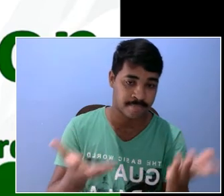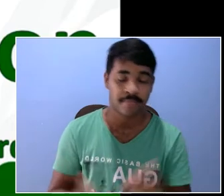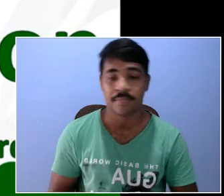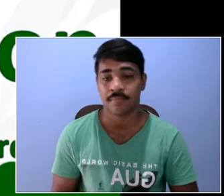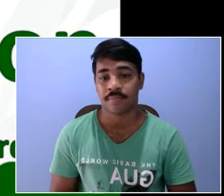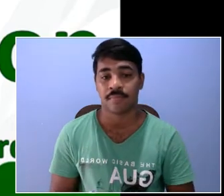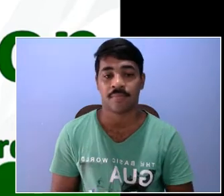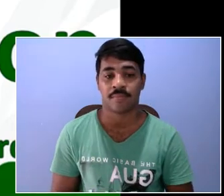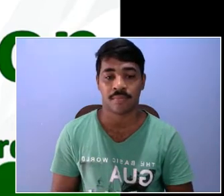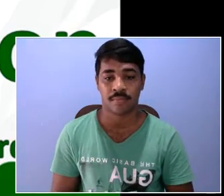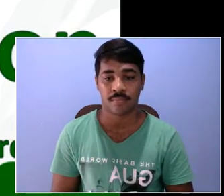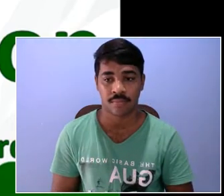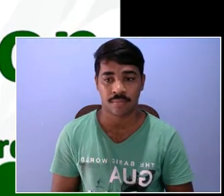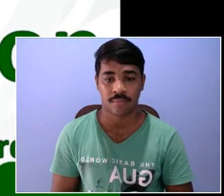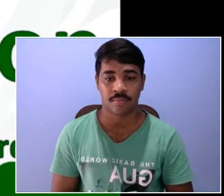de